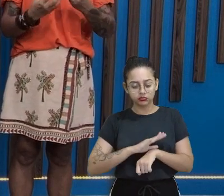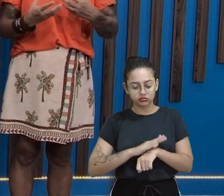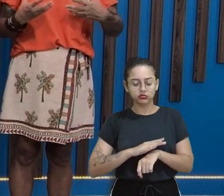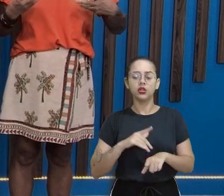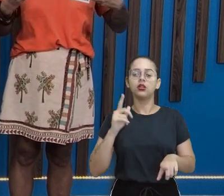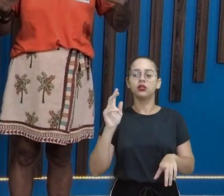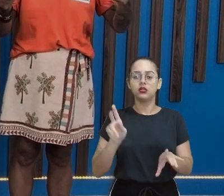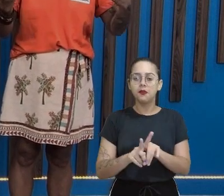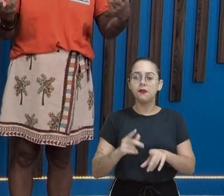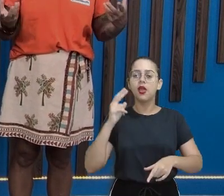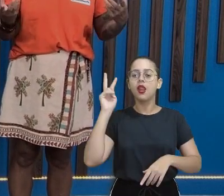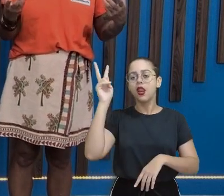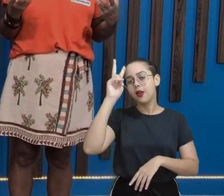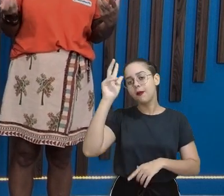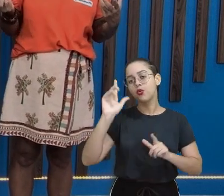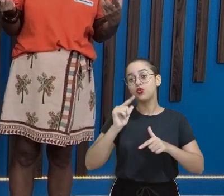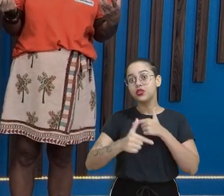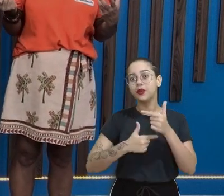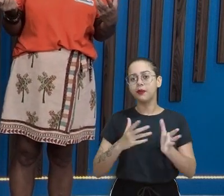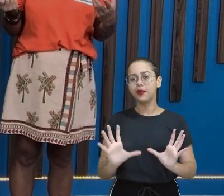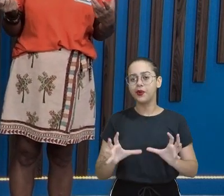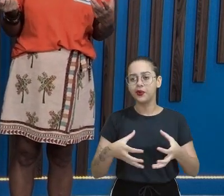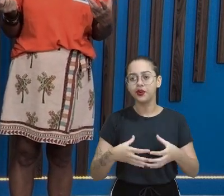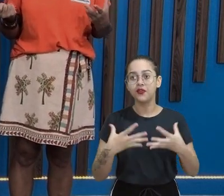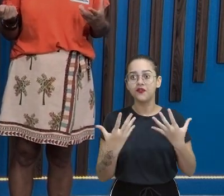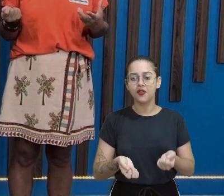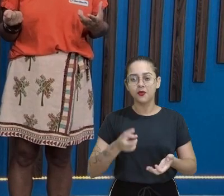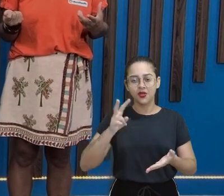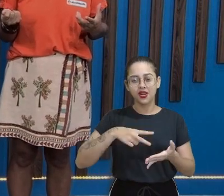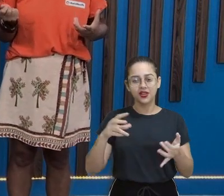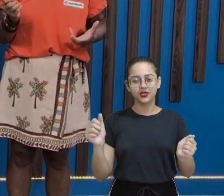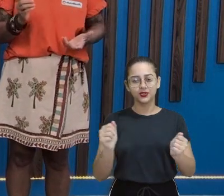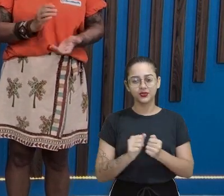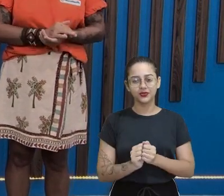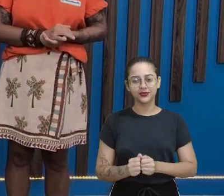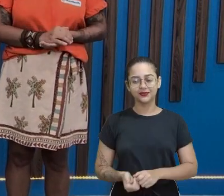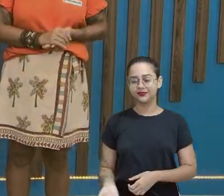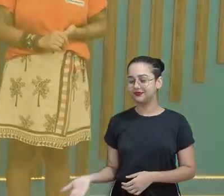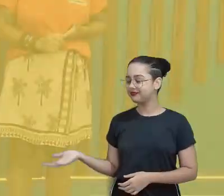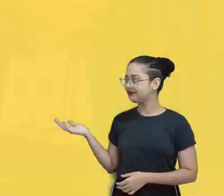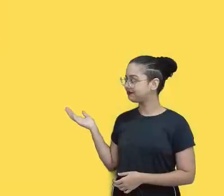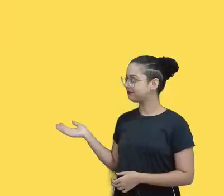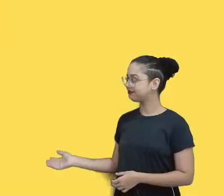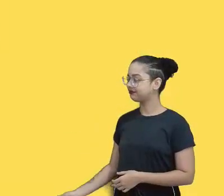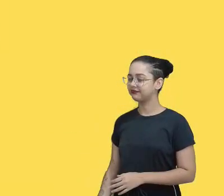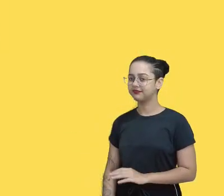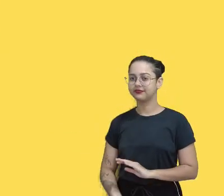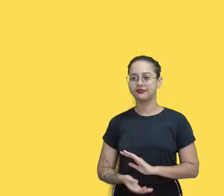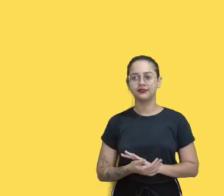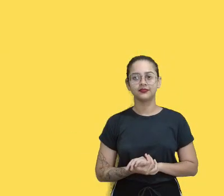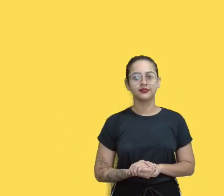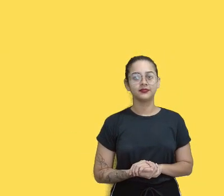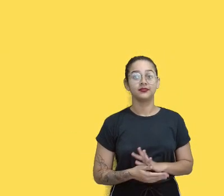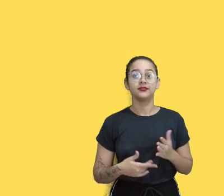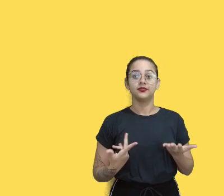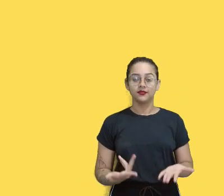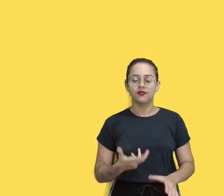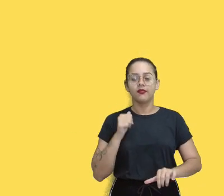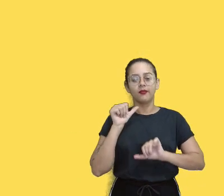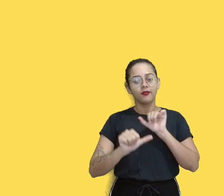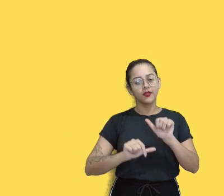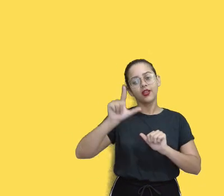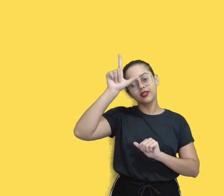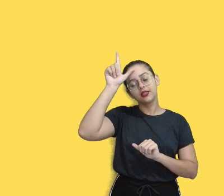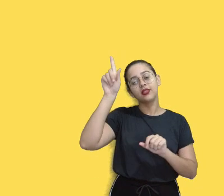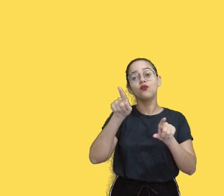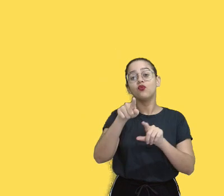desse trabalho coletivo. Vamos ler aqui junto? Vamos. Então, bora lá. Então, vejam. Ao se tornar um líder, você também